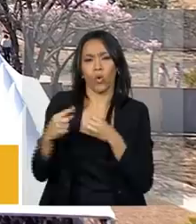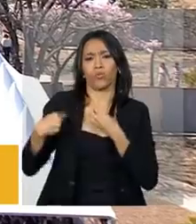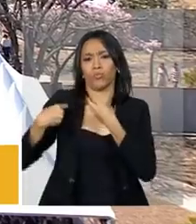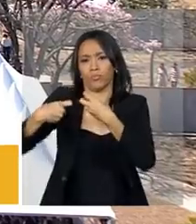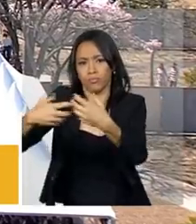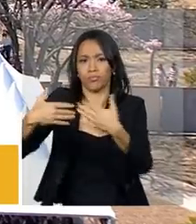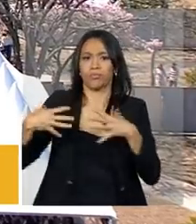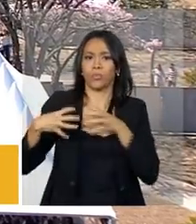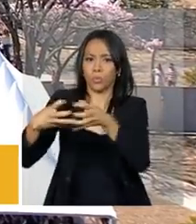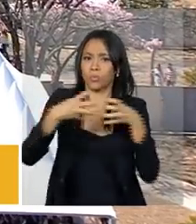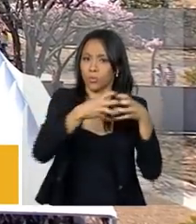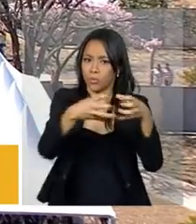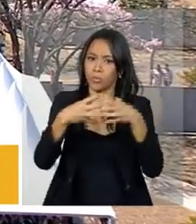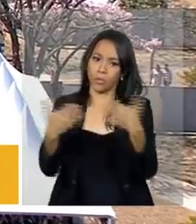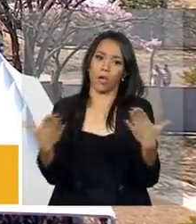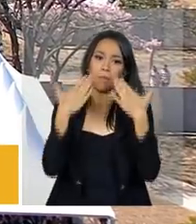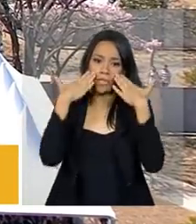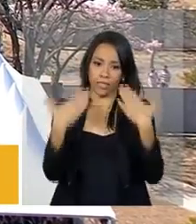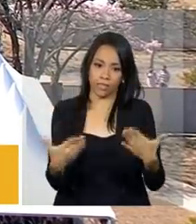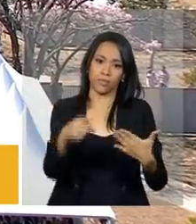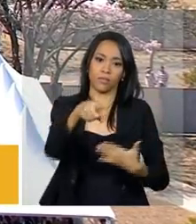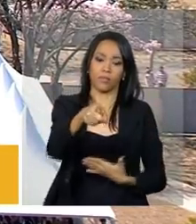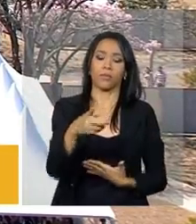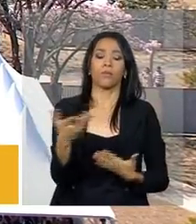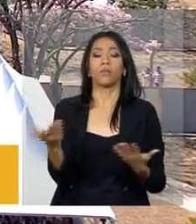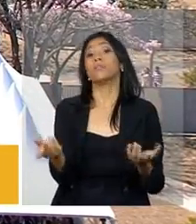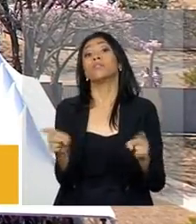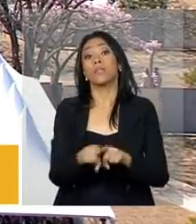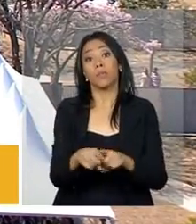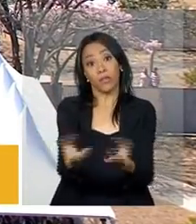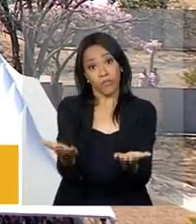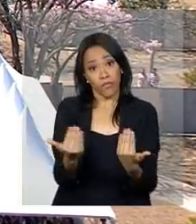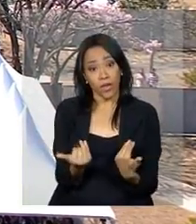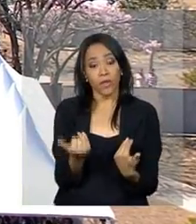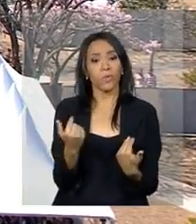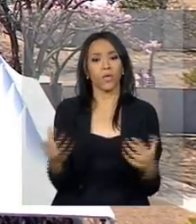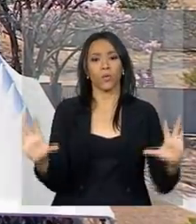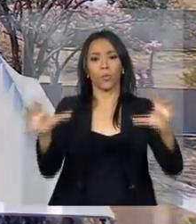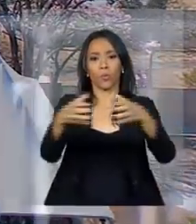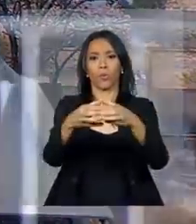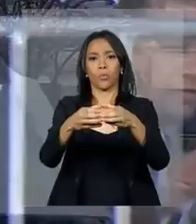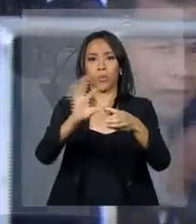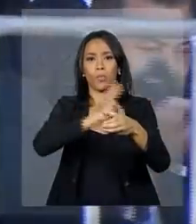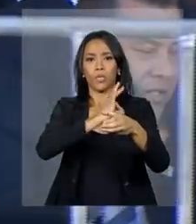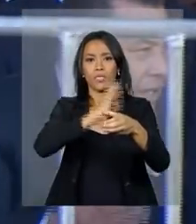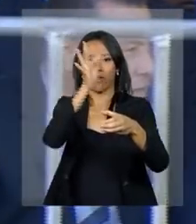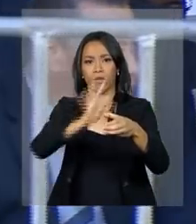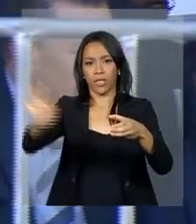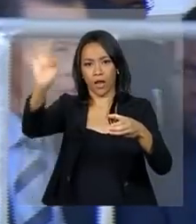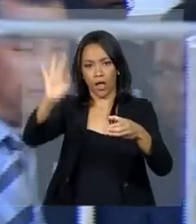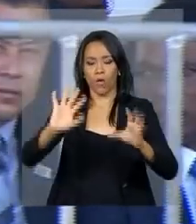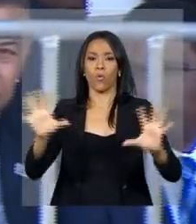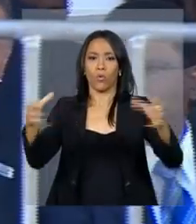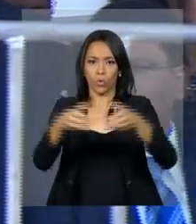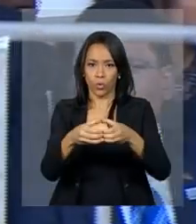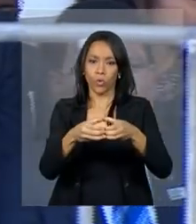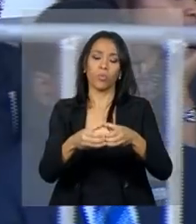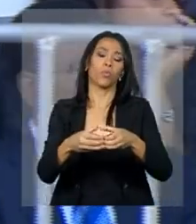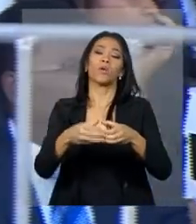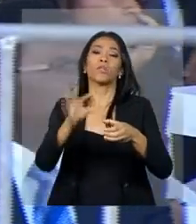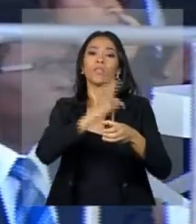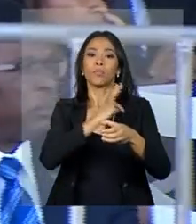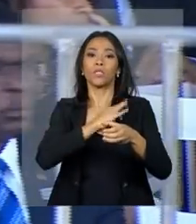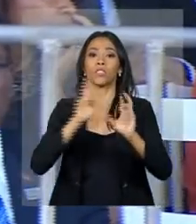né? Começando pela... Aí entra também a Polícia Federal, a Polícia Rodoviária Federal.